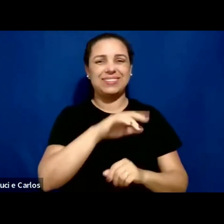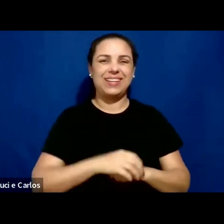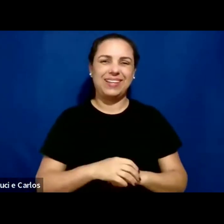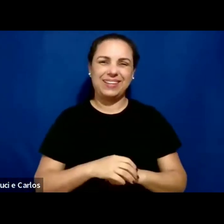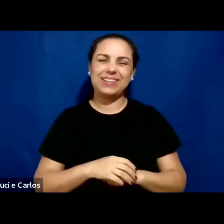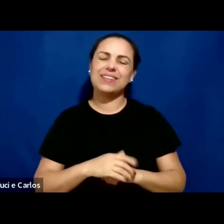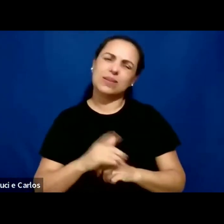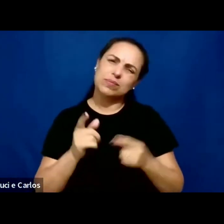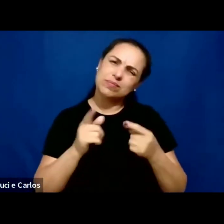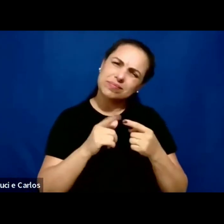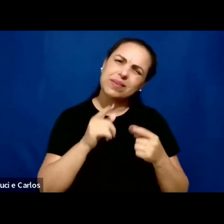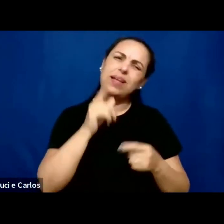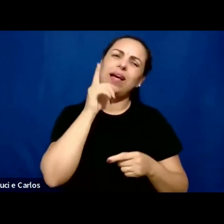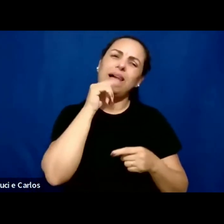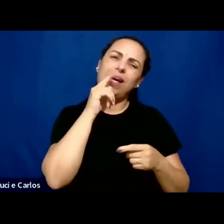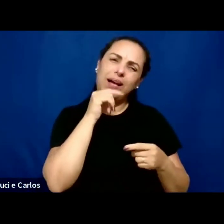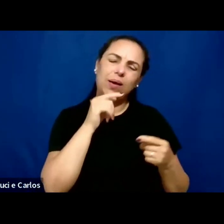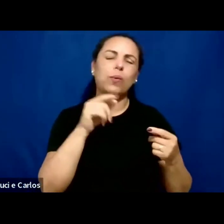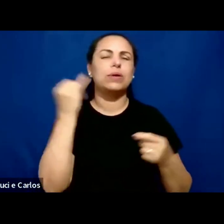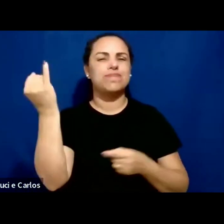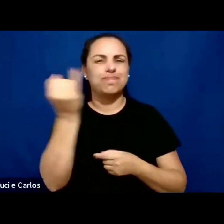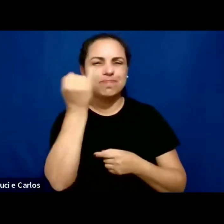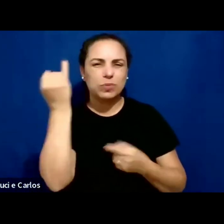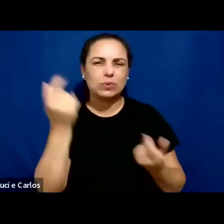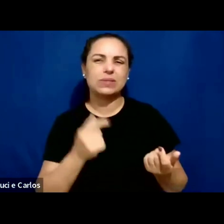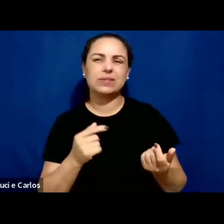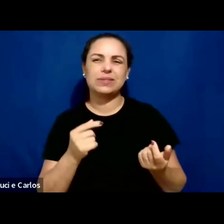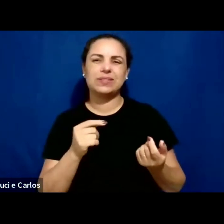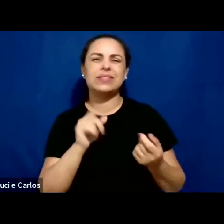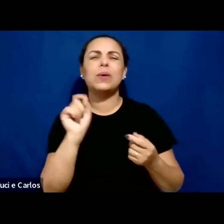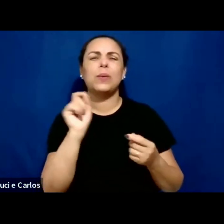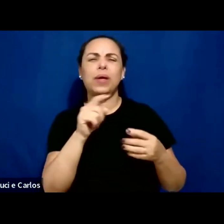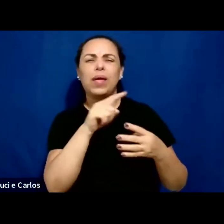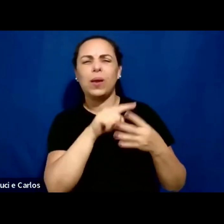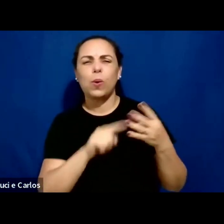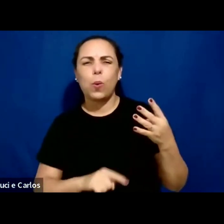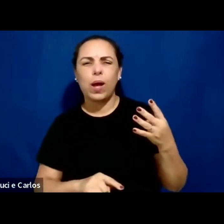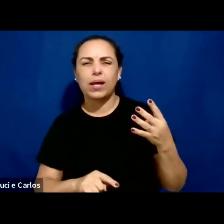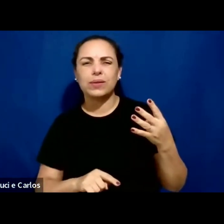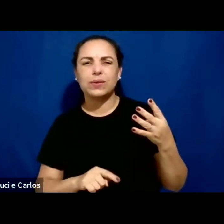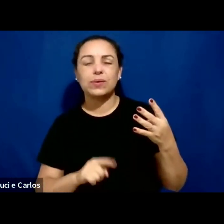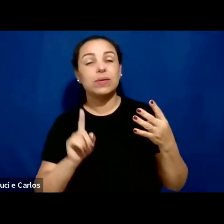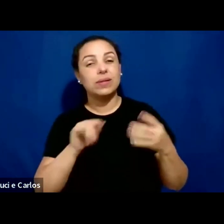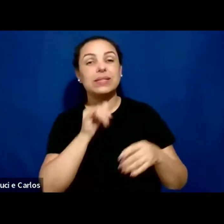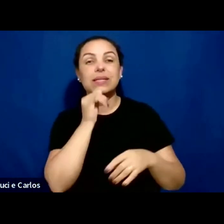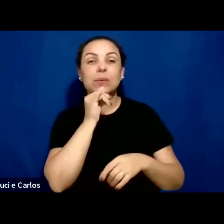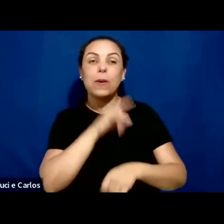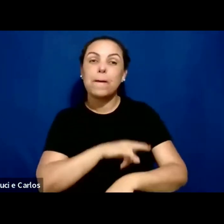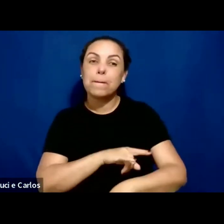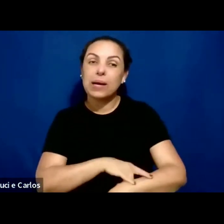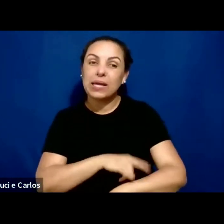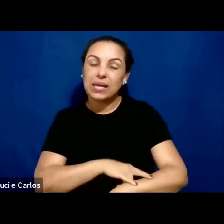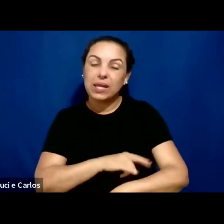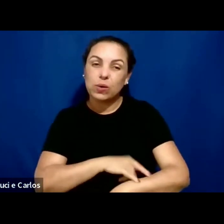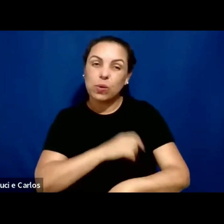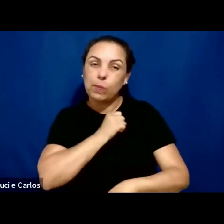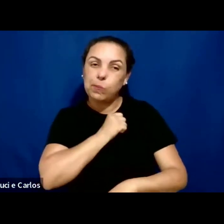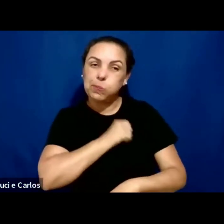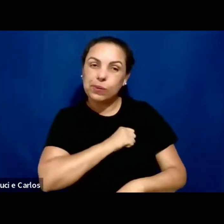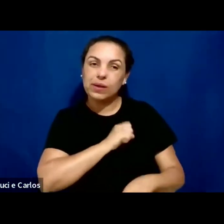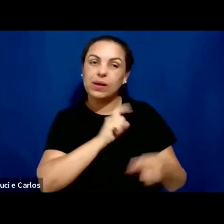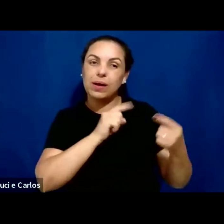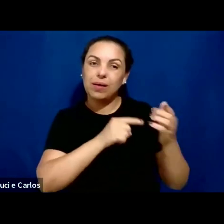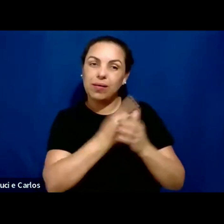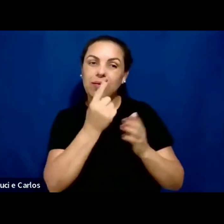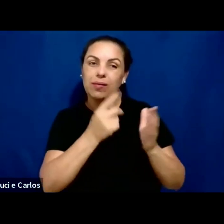que vocês façam parte do Clube dos 4, e fazer o número 2 4 vezes ao dia. Já tem muitos